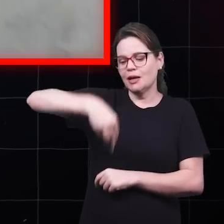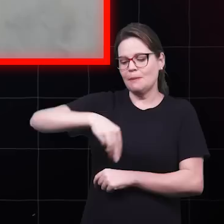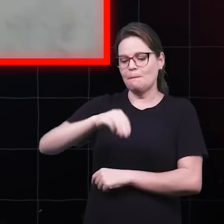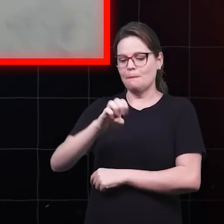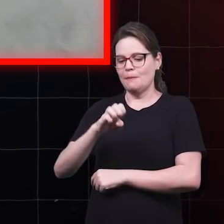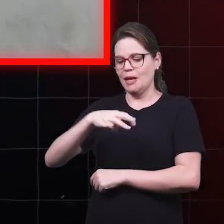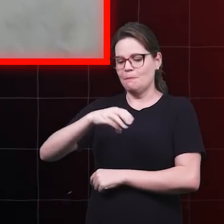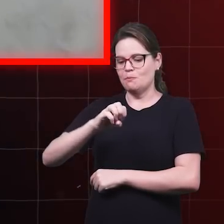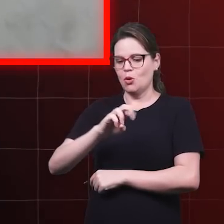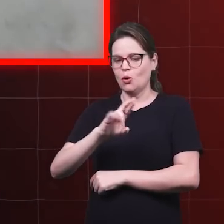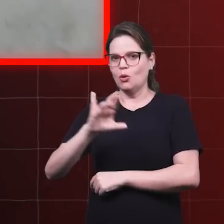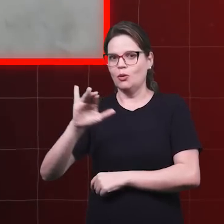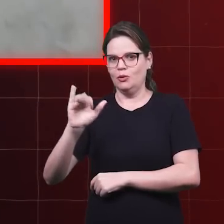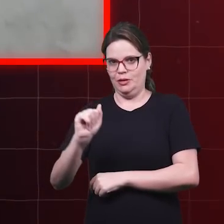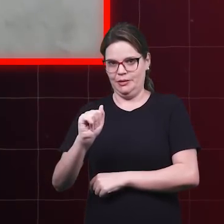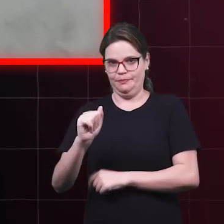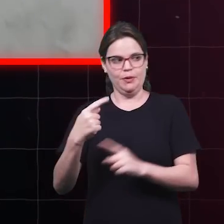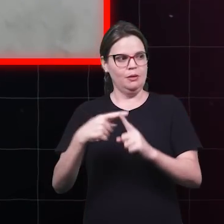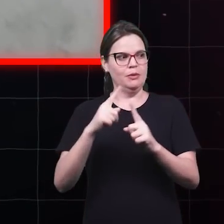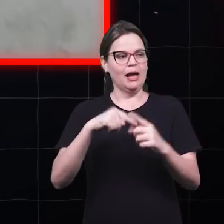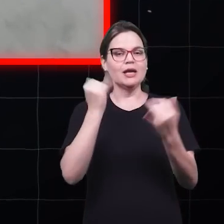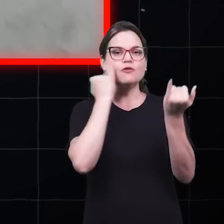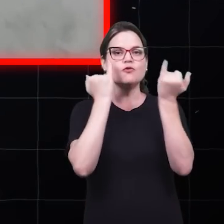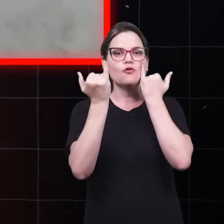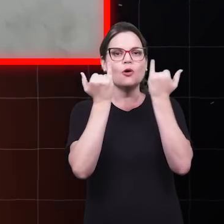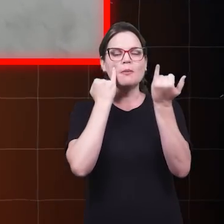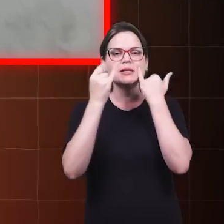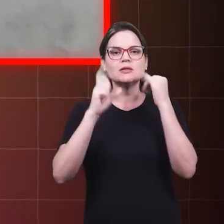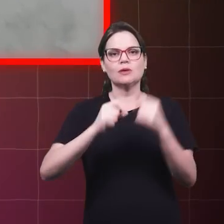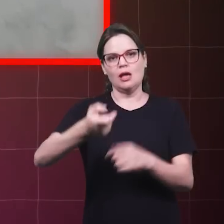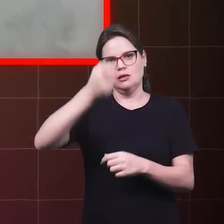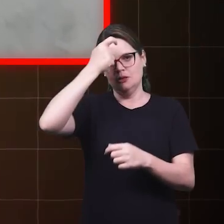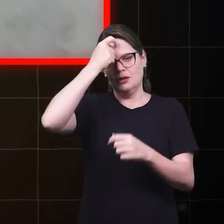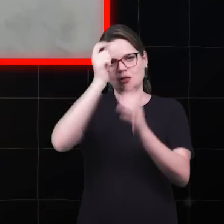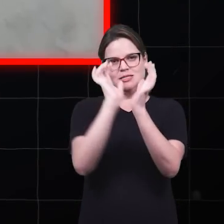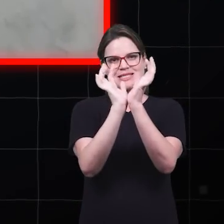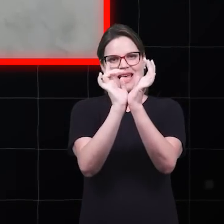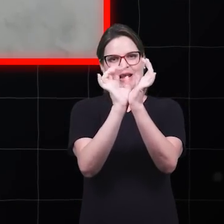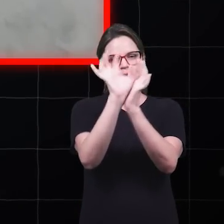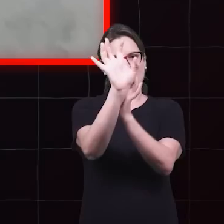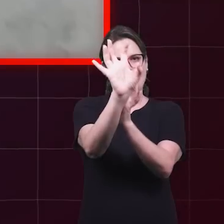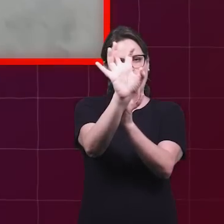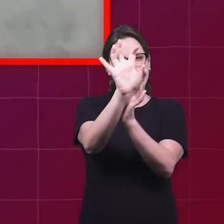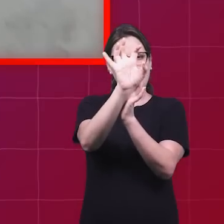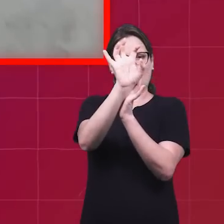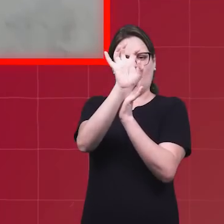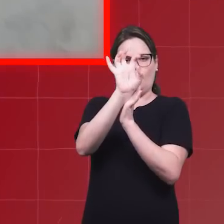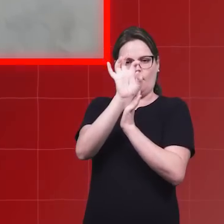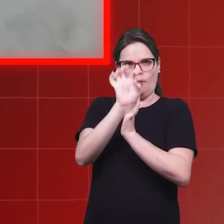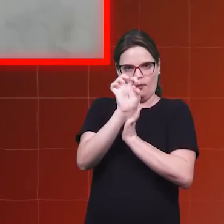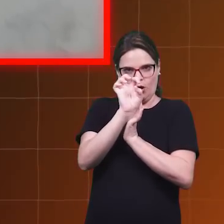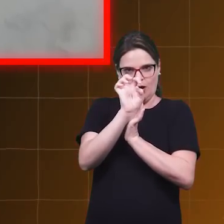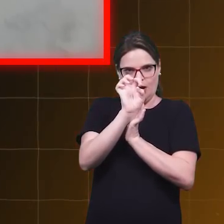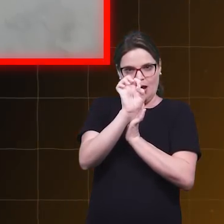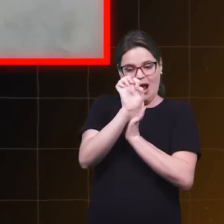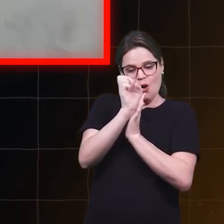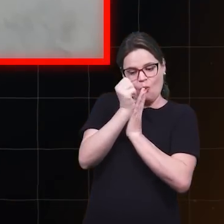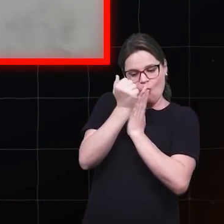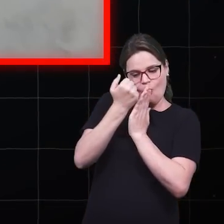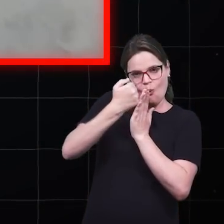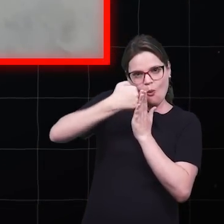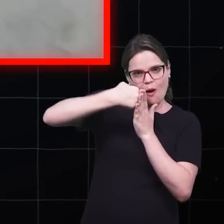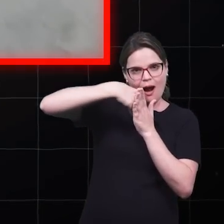cérebro recebe, ela é codificada, armazenada e recuperação. Então vamos ver como é que é isso.